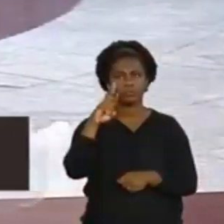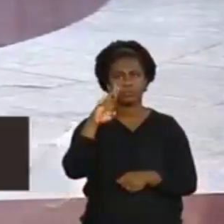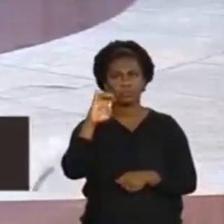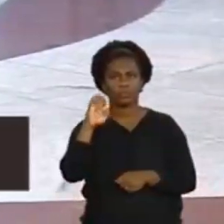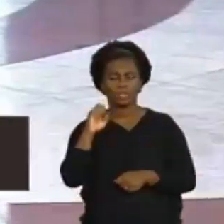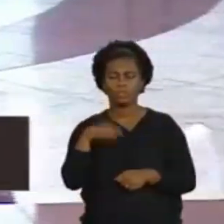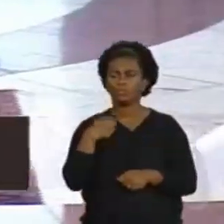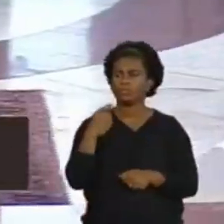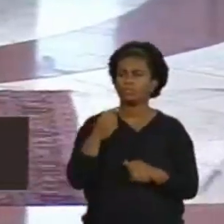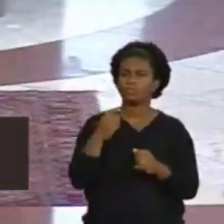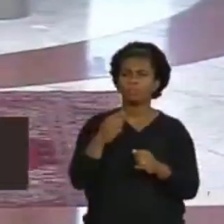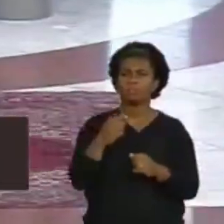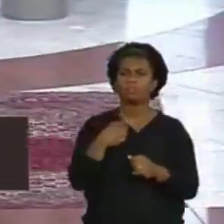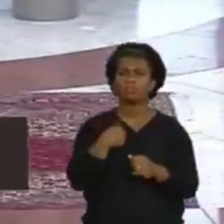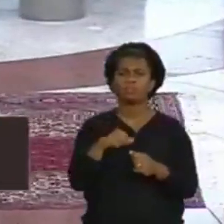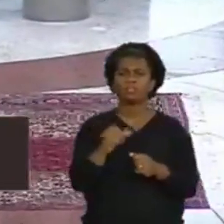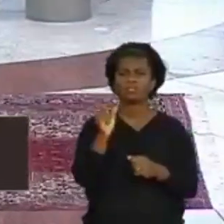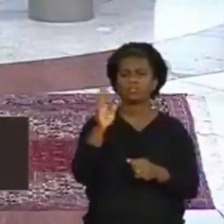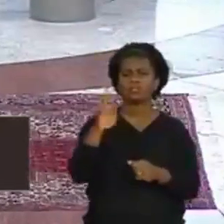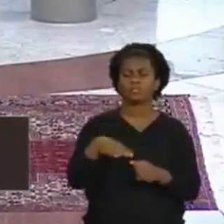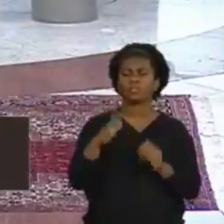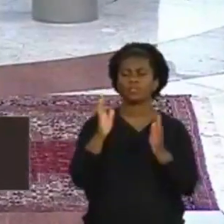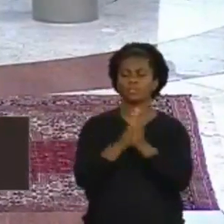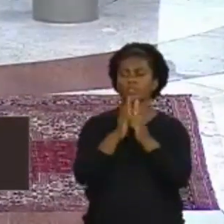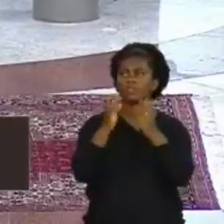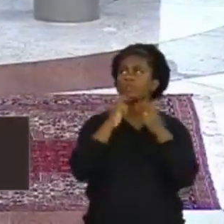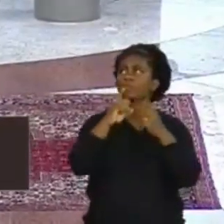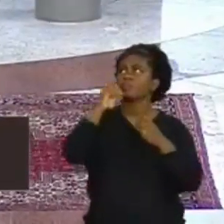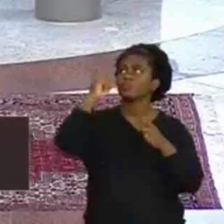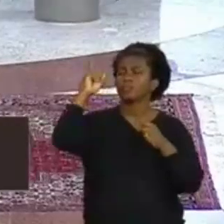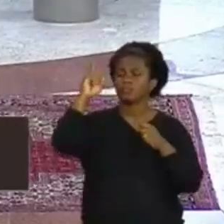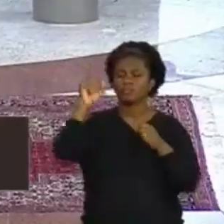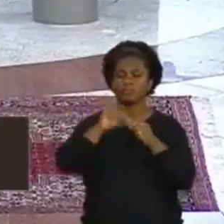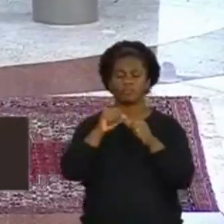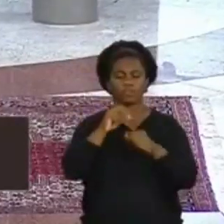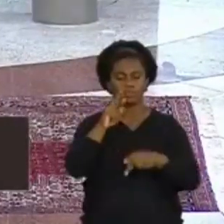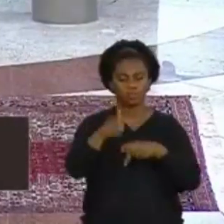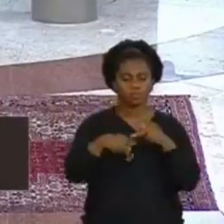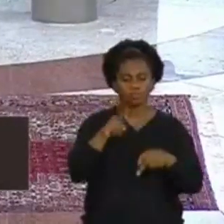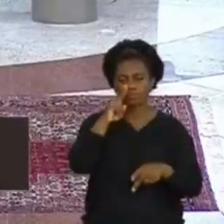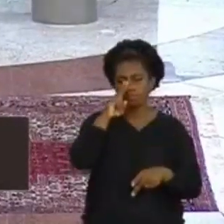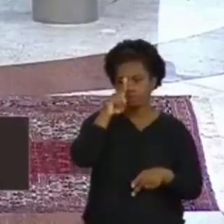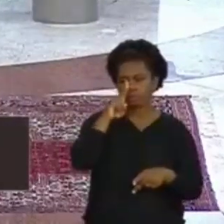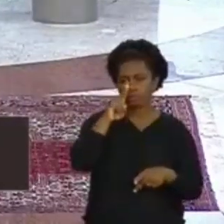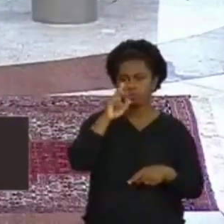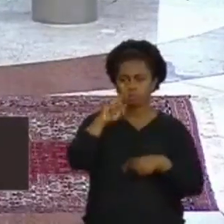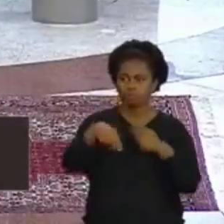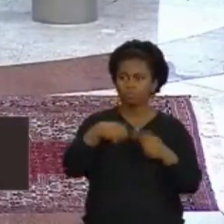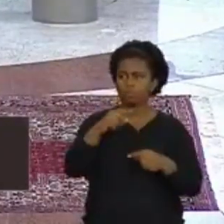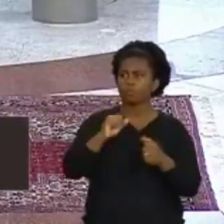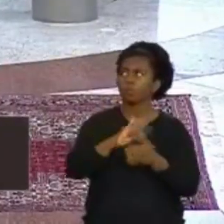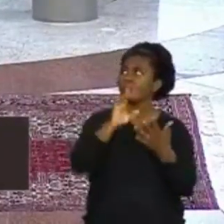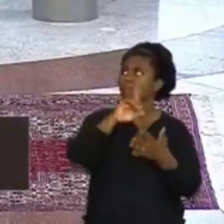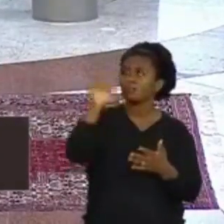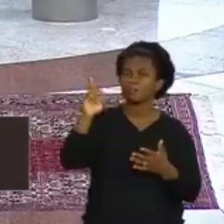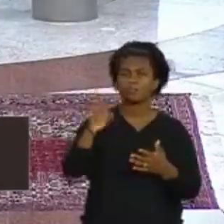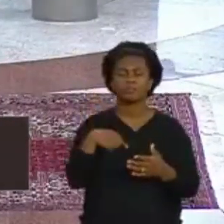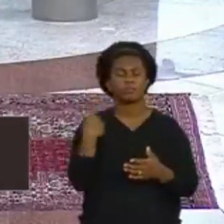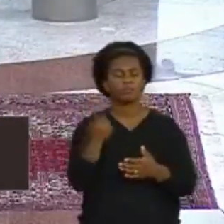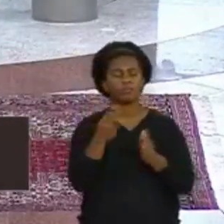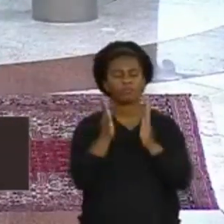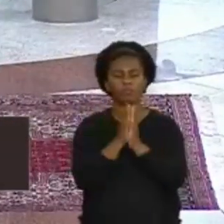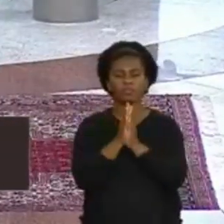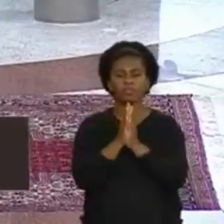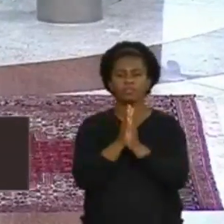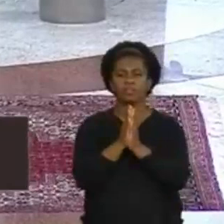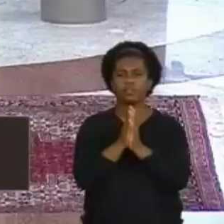povo forte, um povo bem sucedido para a glória dele. Vamos orar agora? Vamos pedir para Deus abrir as portas e